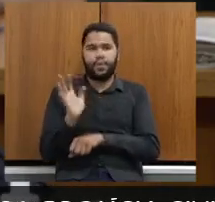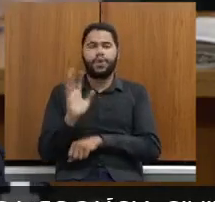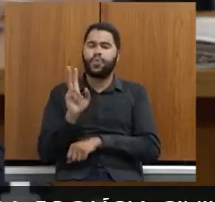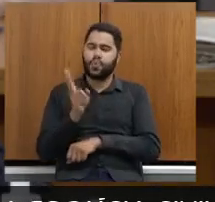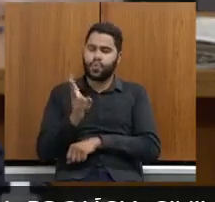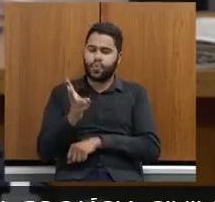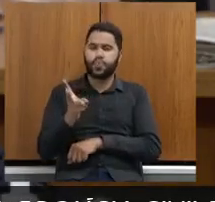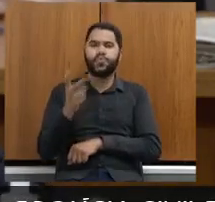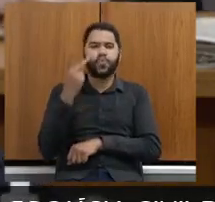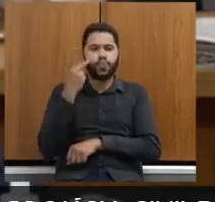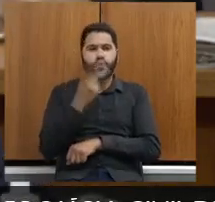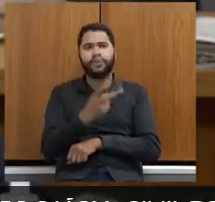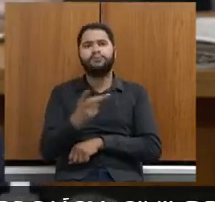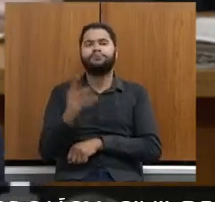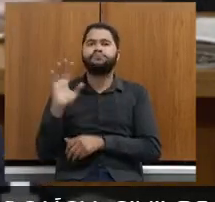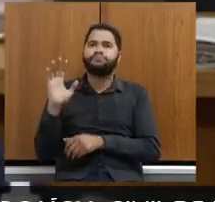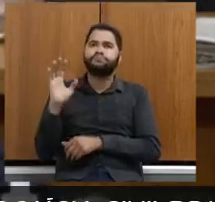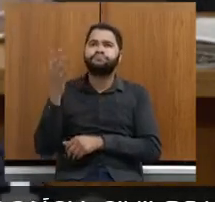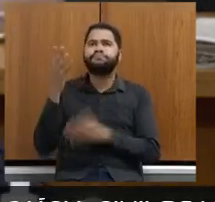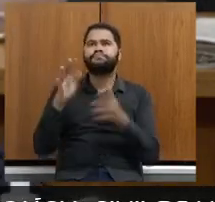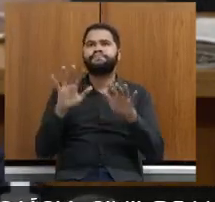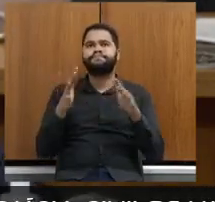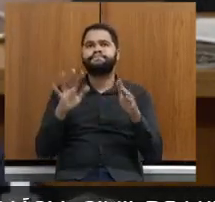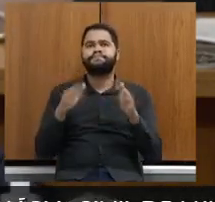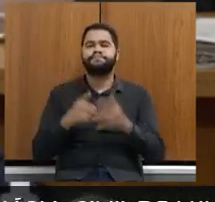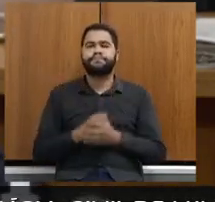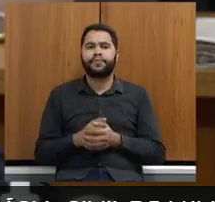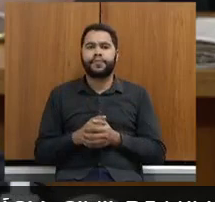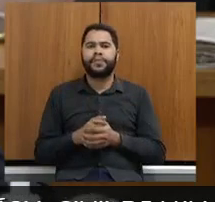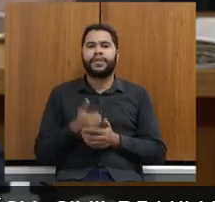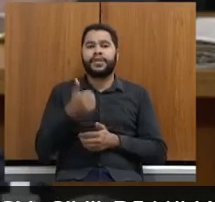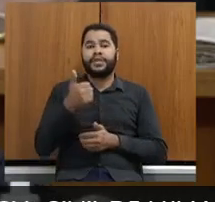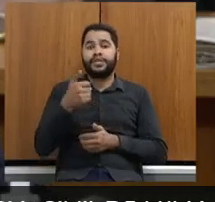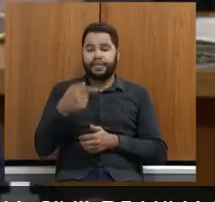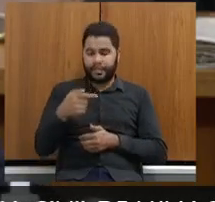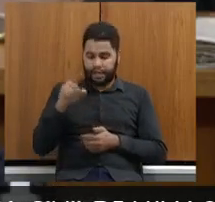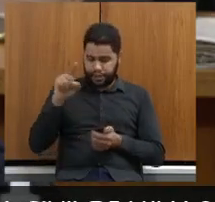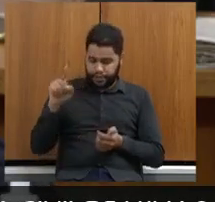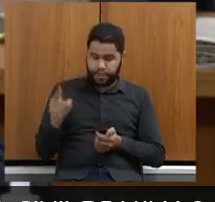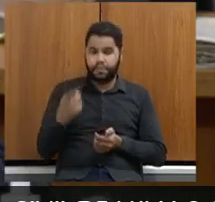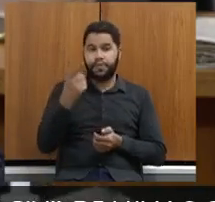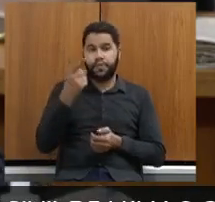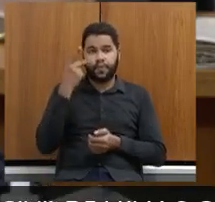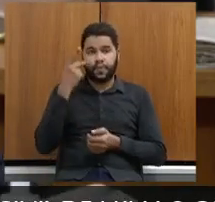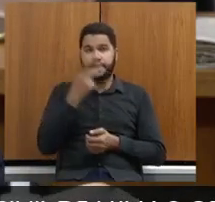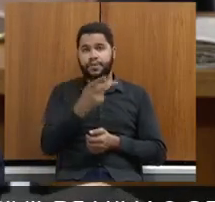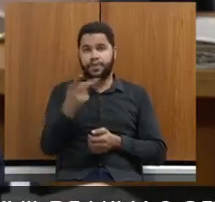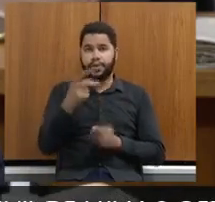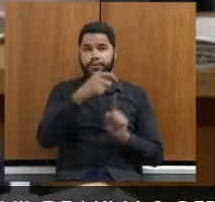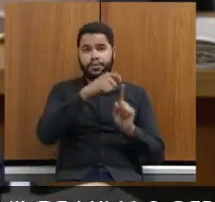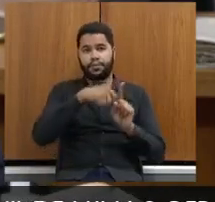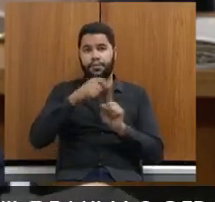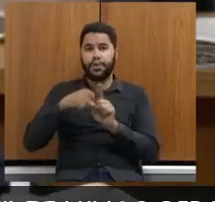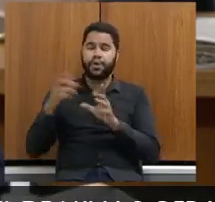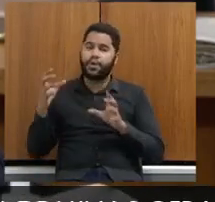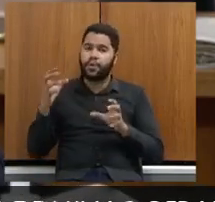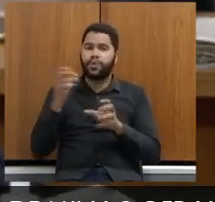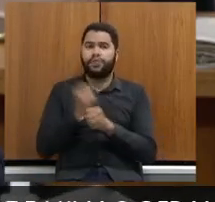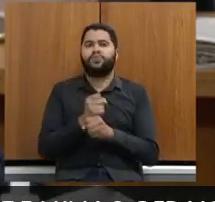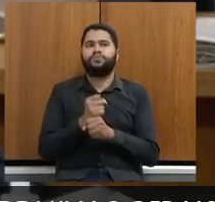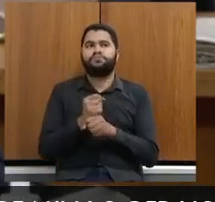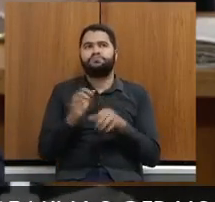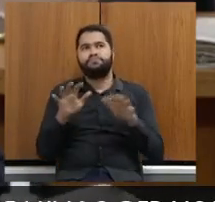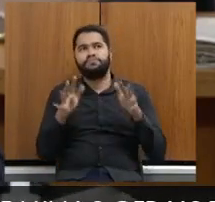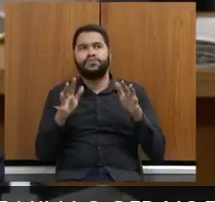receber visitas então foram realizados em média em média 17 mil visitas virtuais por mente totalizando